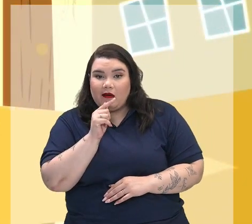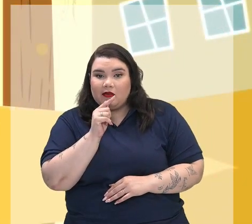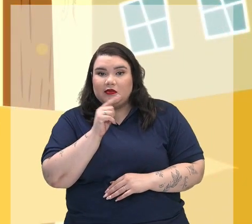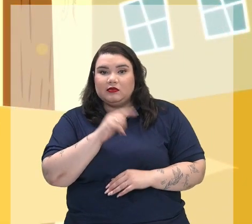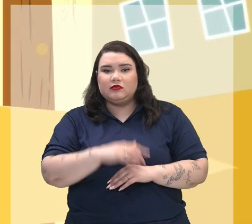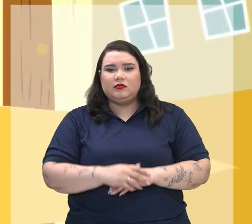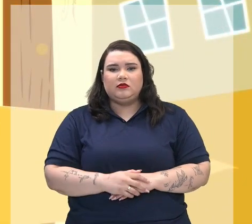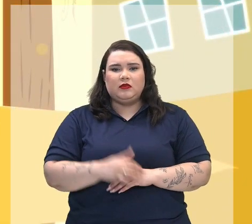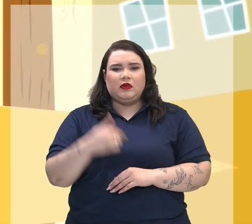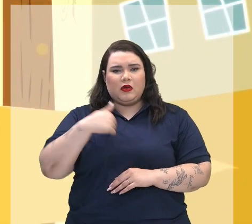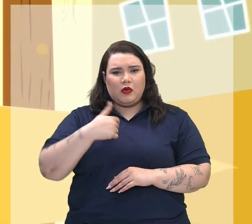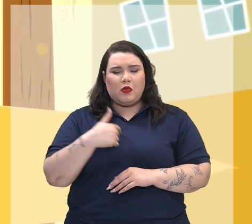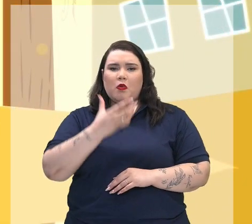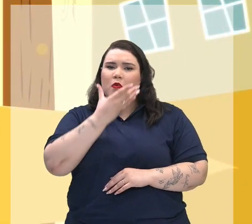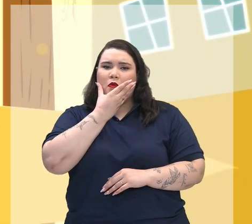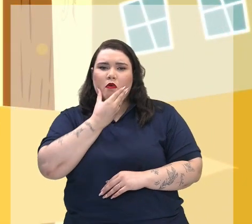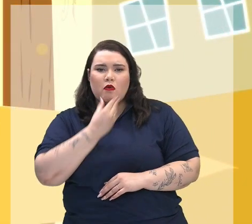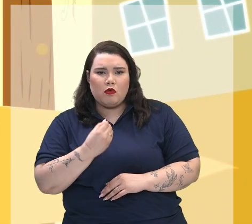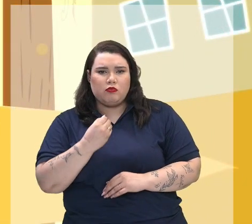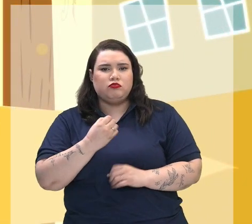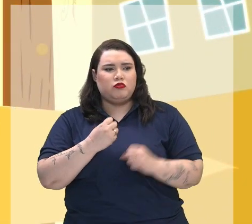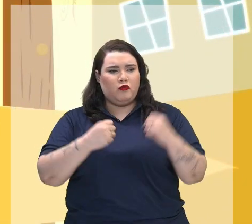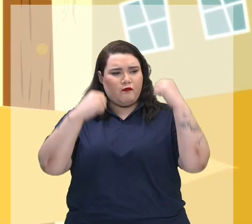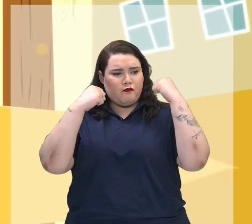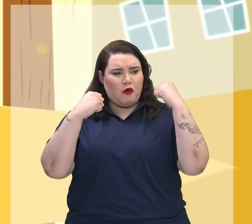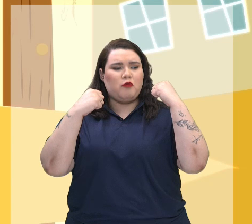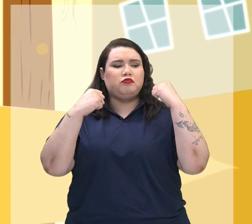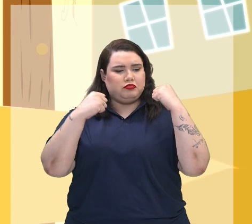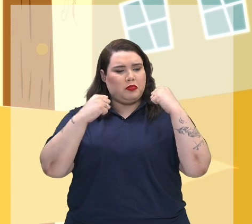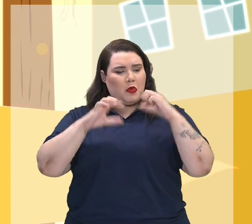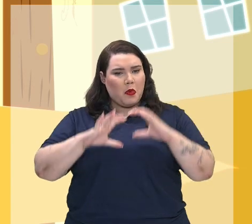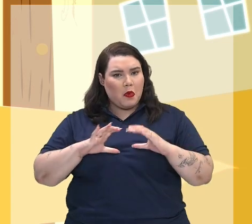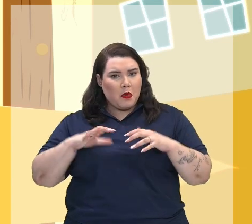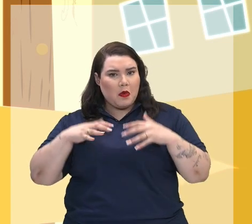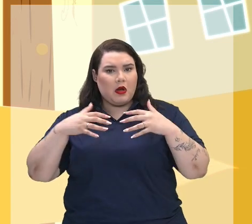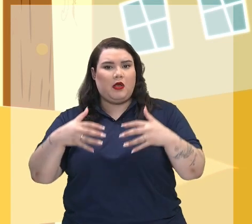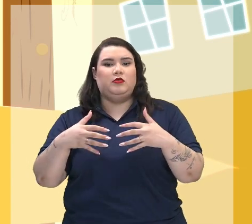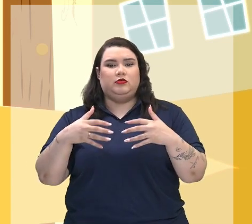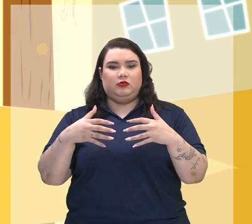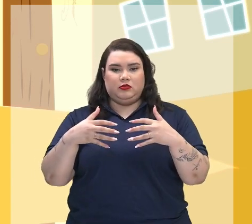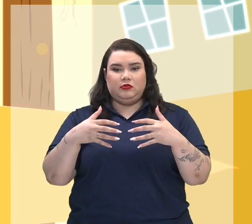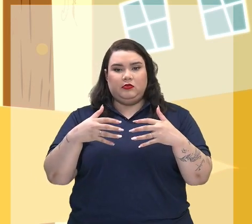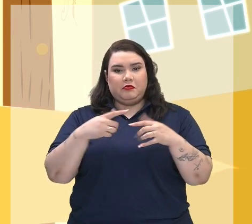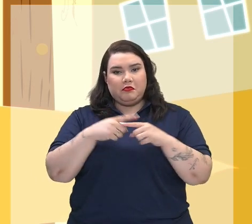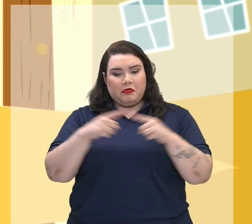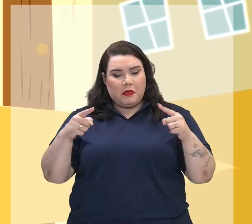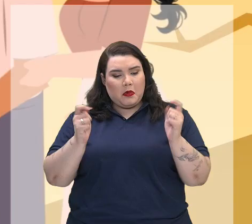Eu sou um homem forte, mas sou só um bicho bruto.